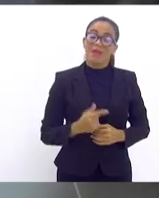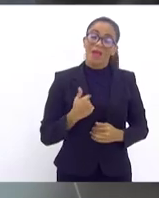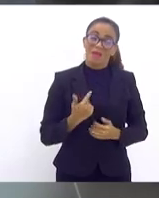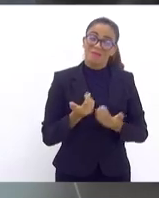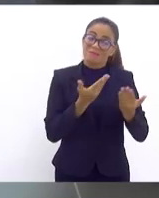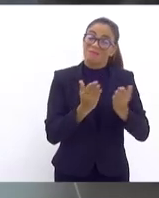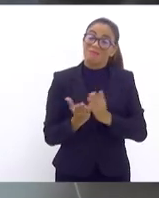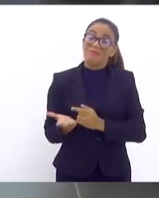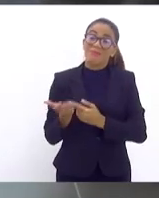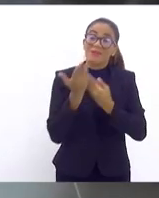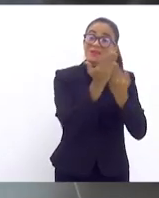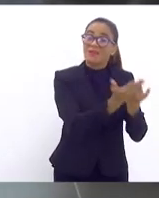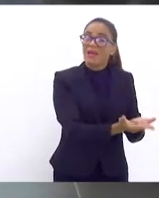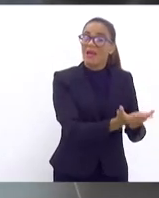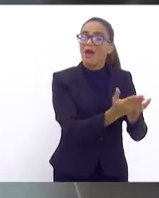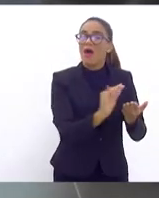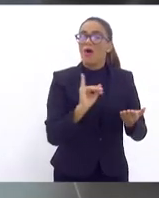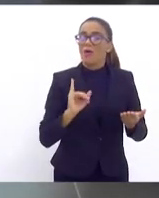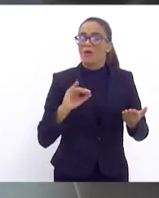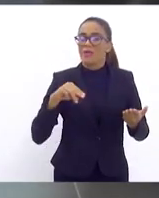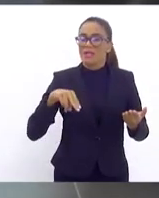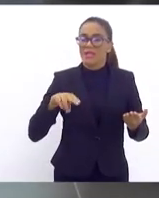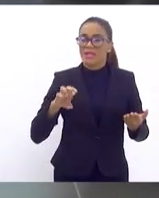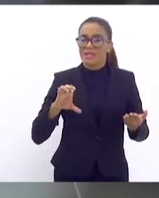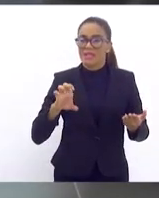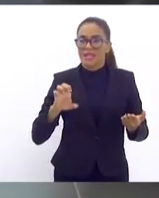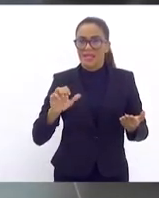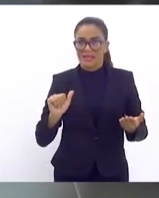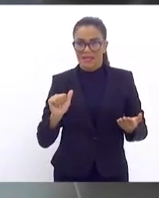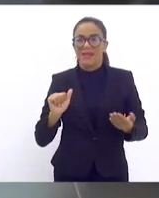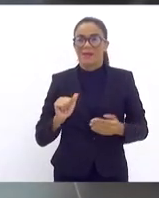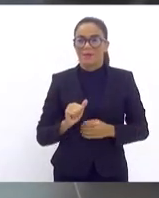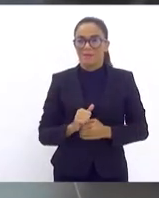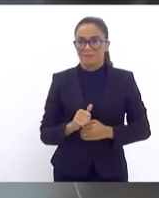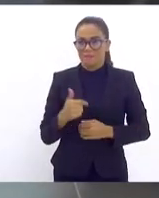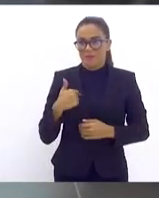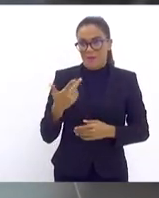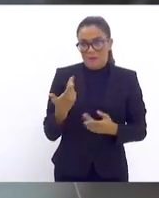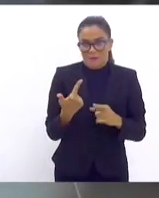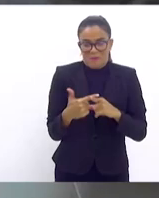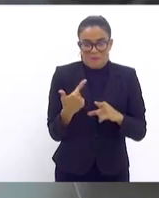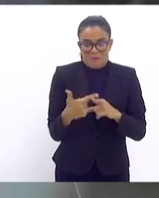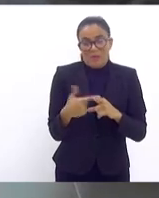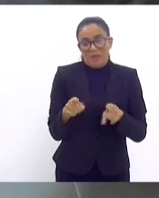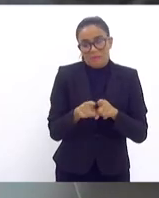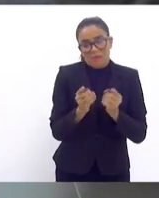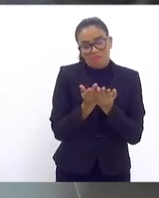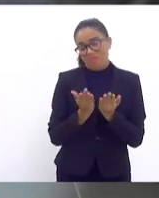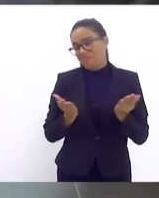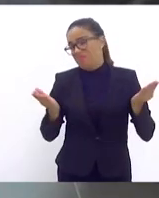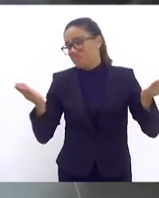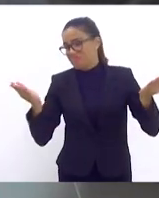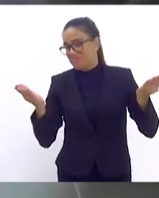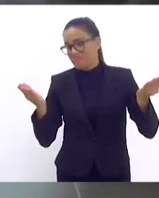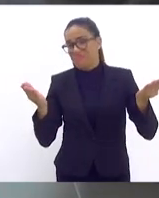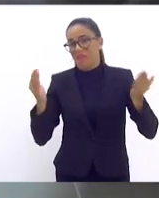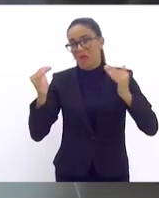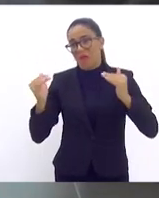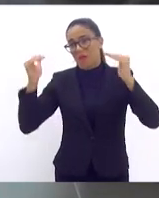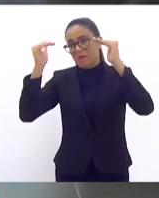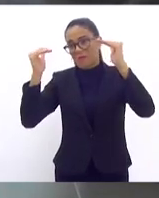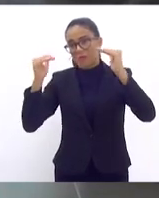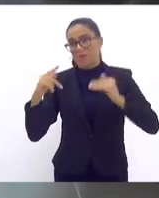INEA, porque eu gostaria até de baixar em diligência à autoridade portuária, mas não cabe ao